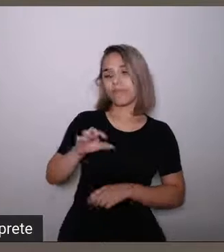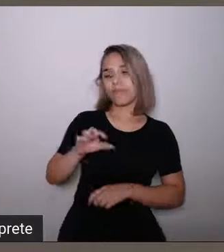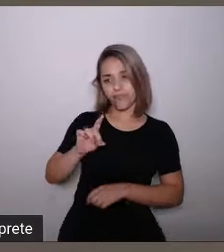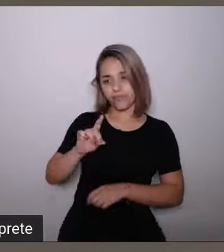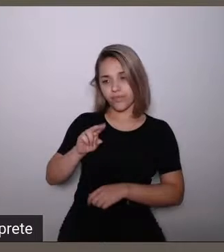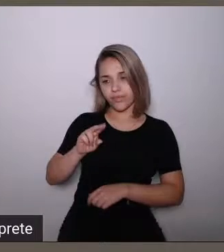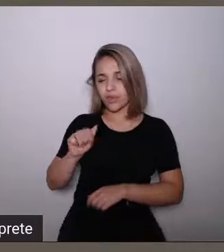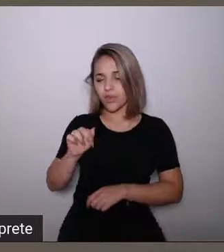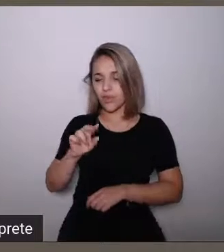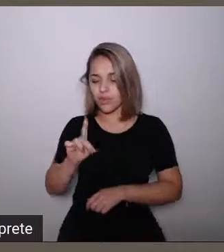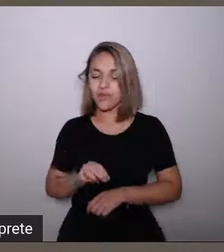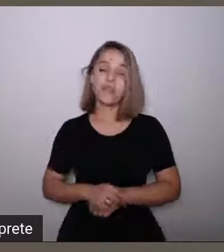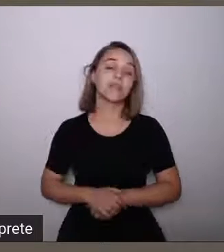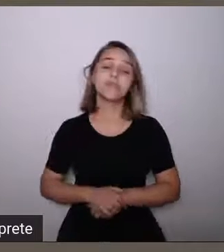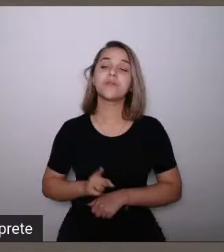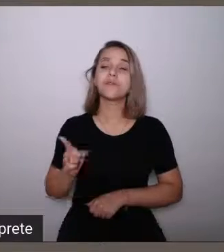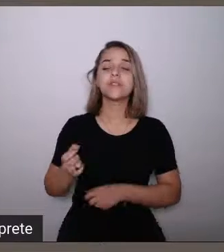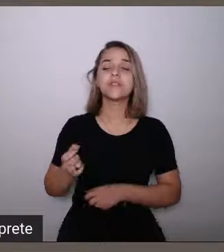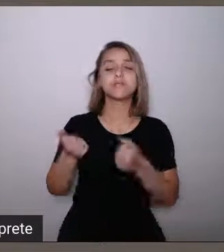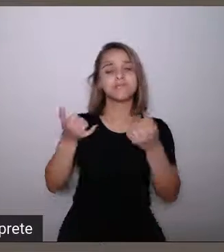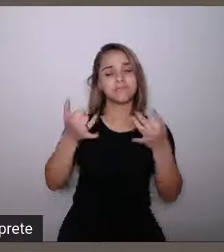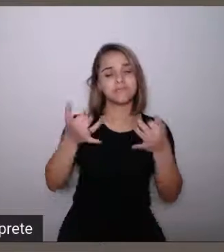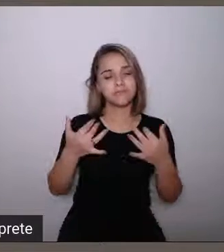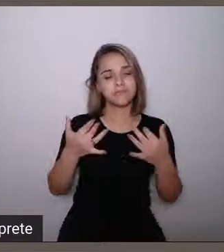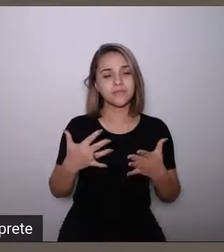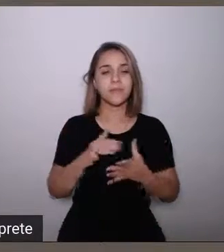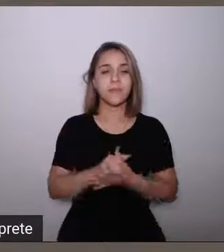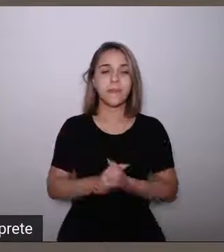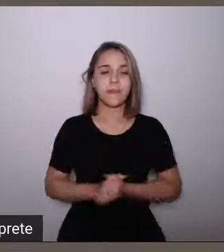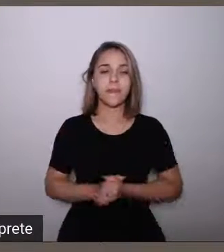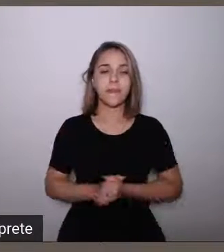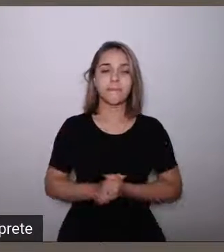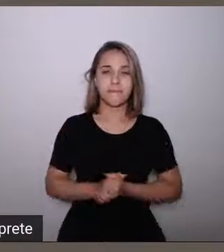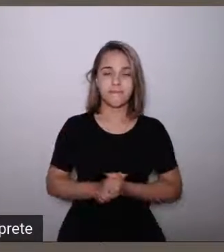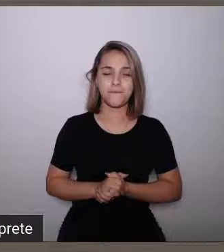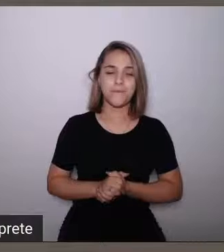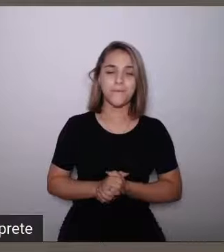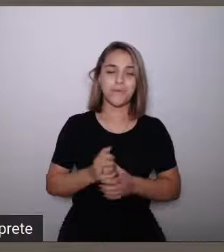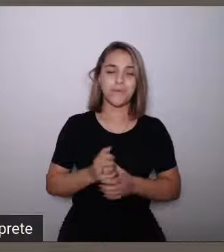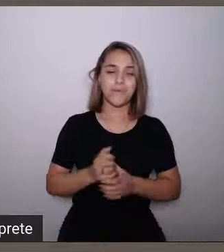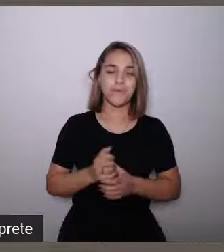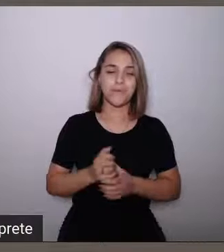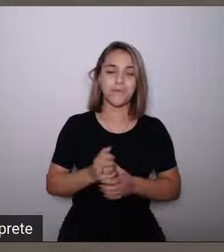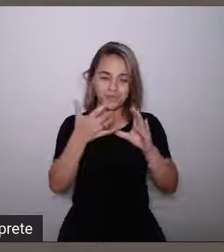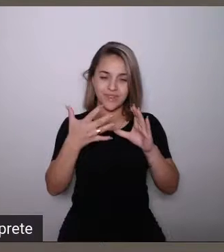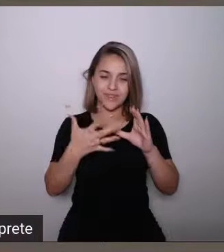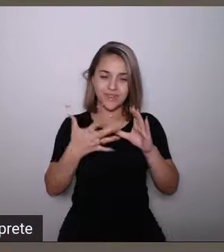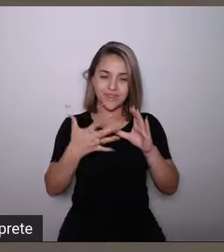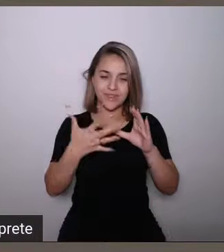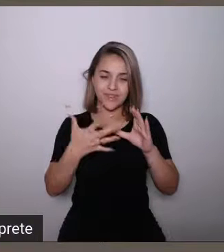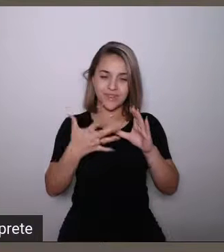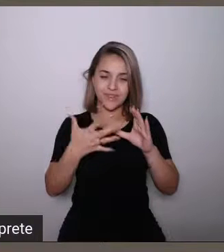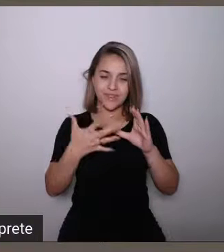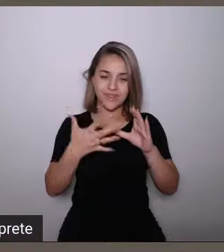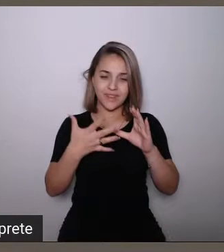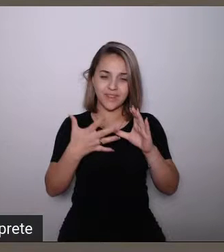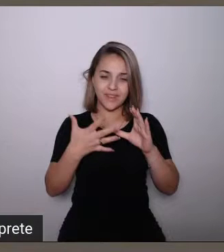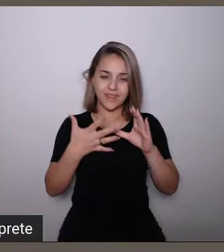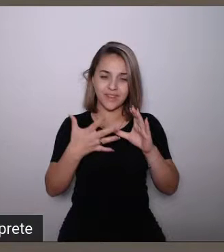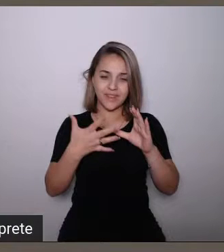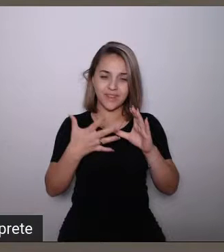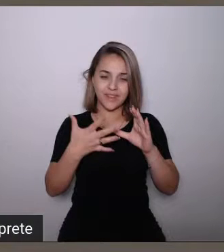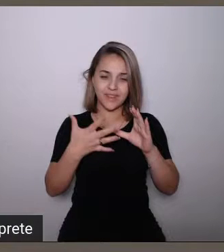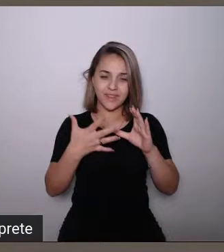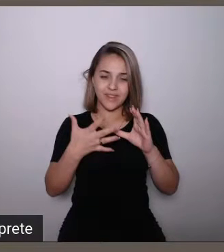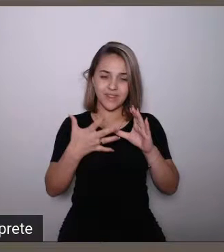você bem explicou que o que parece caracterizar essa, pelo menos até meados da década de 20, é essa,